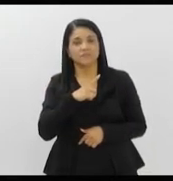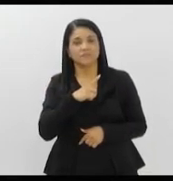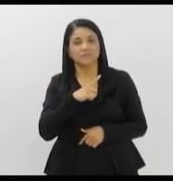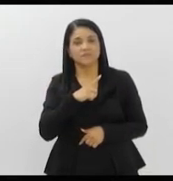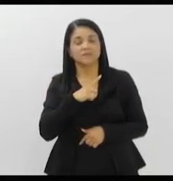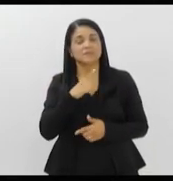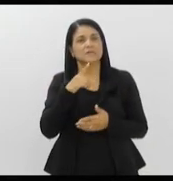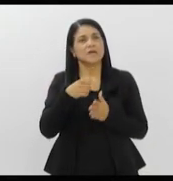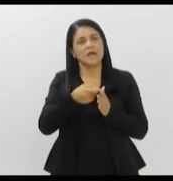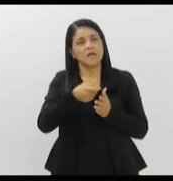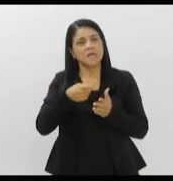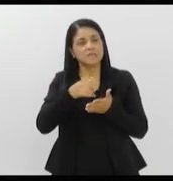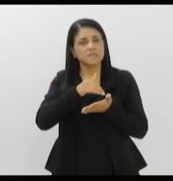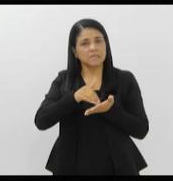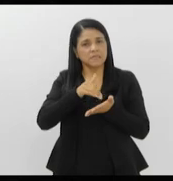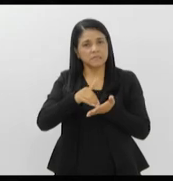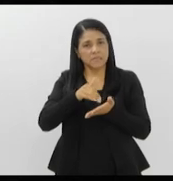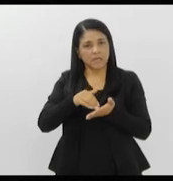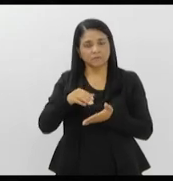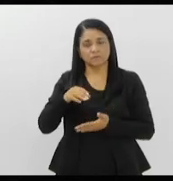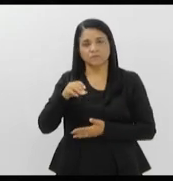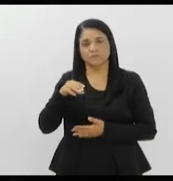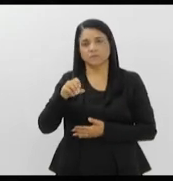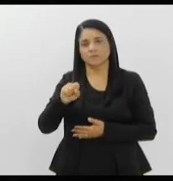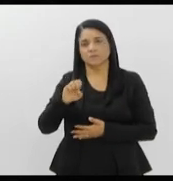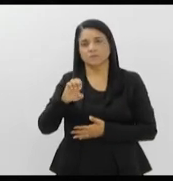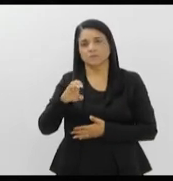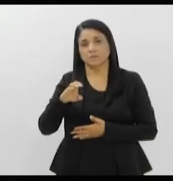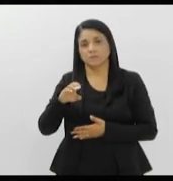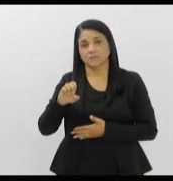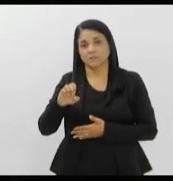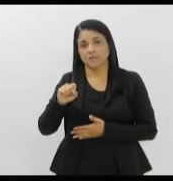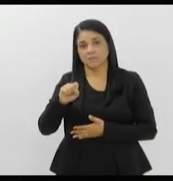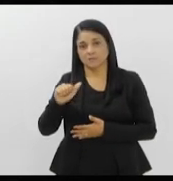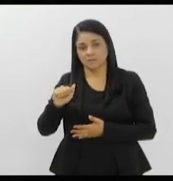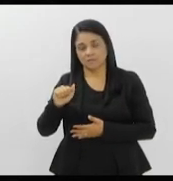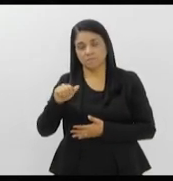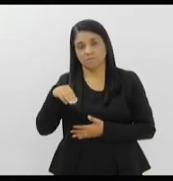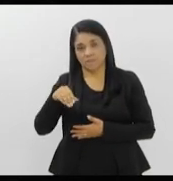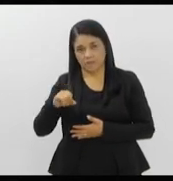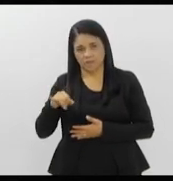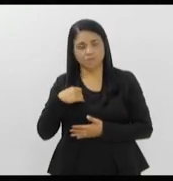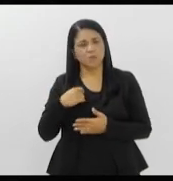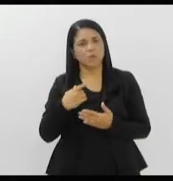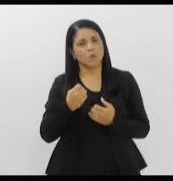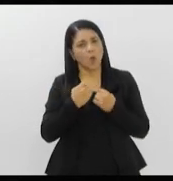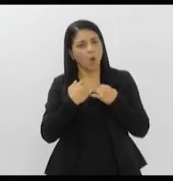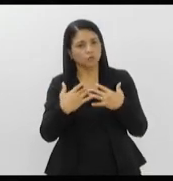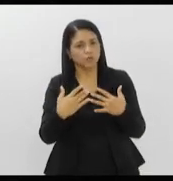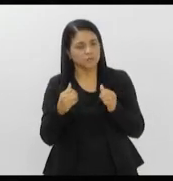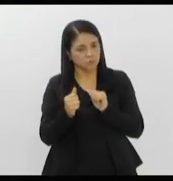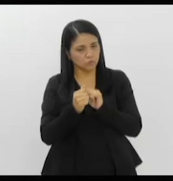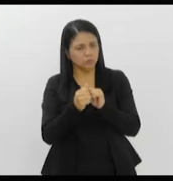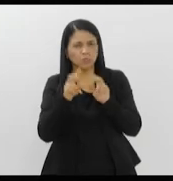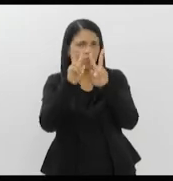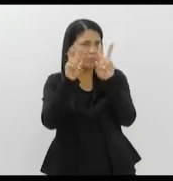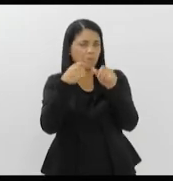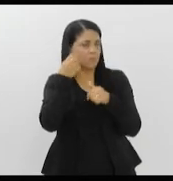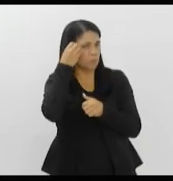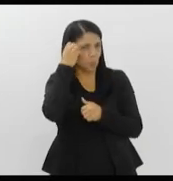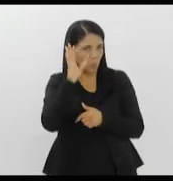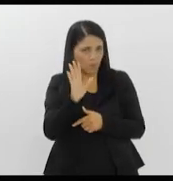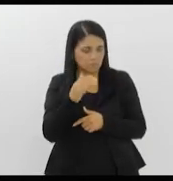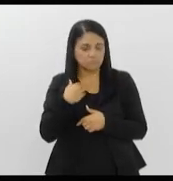sido secretário do César Maia, uma audiência com ele. Sobre um tema que eu nem me lembro mais qual. Ele me chamou